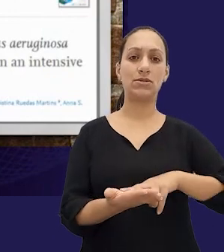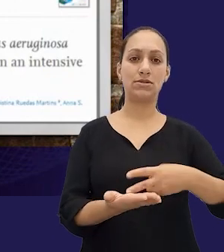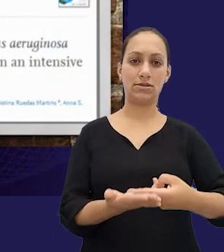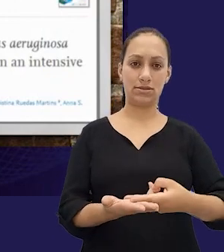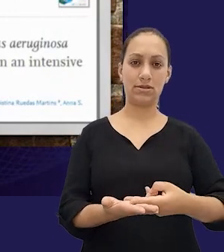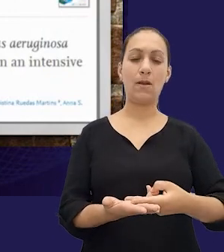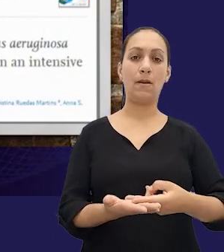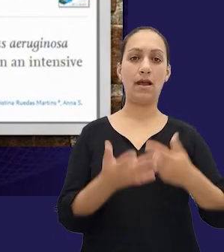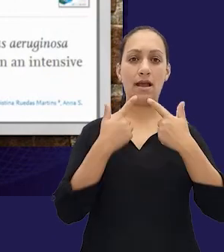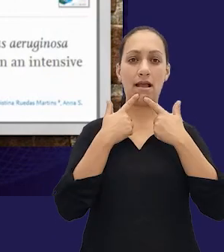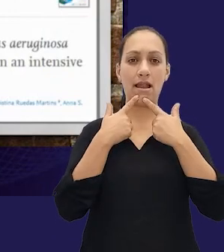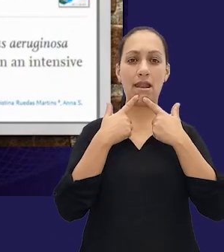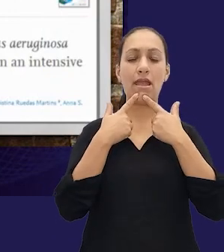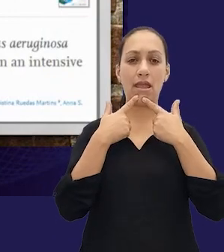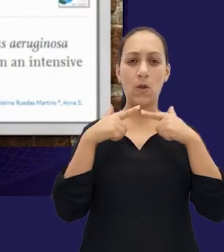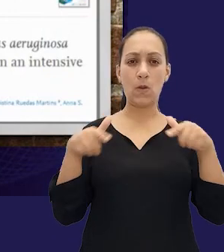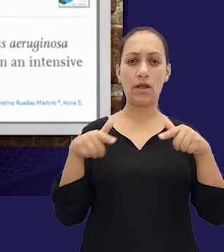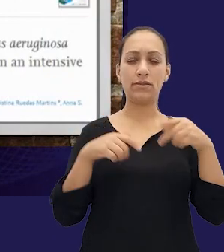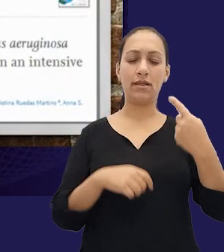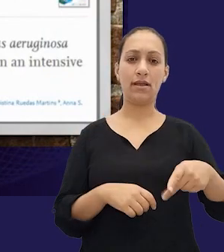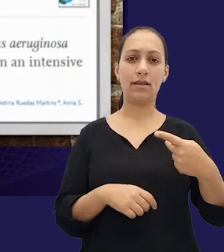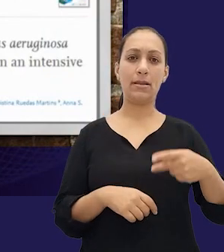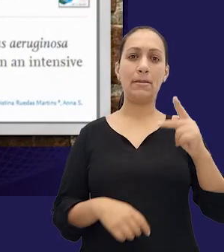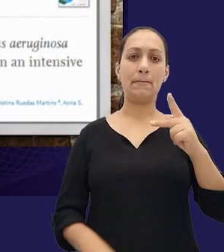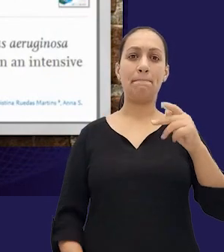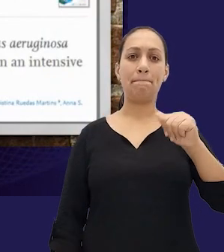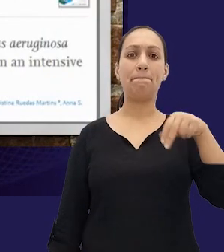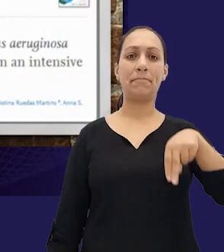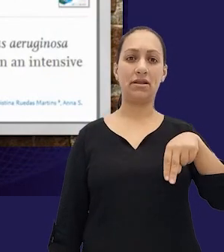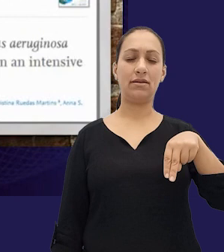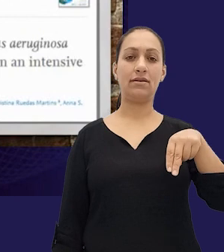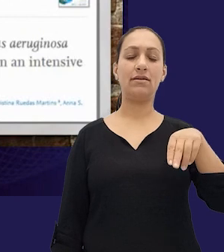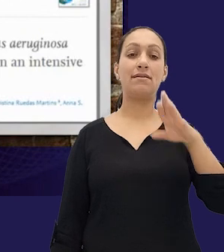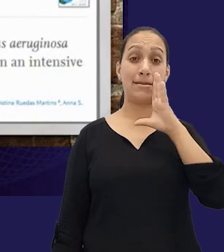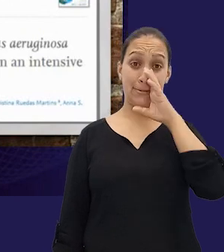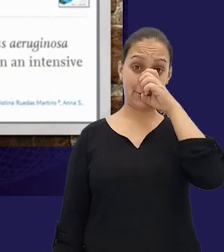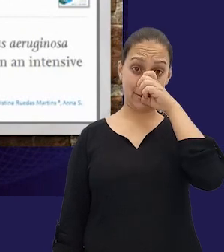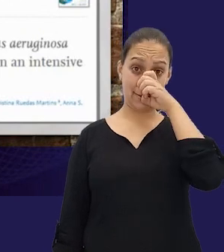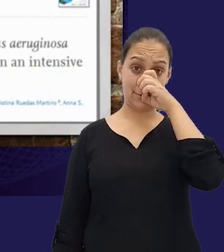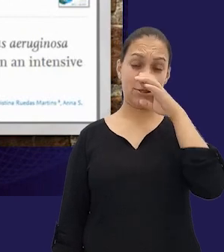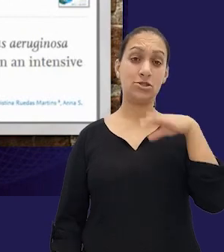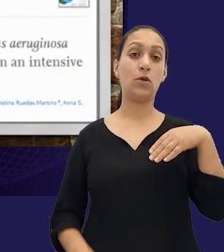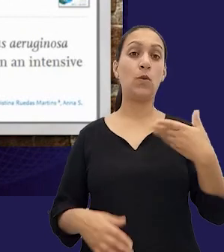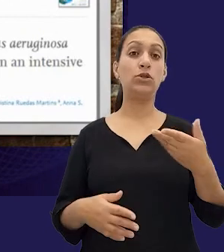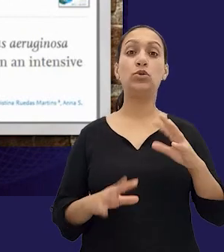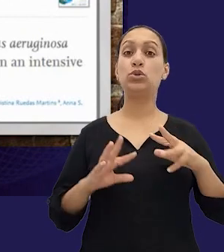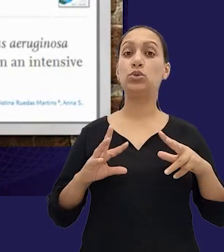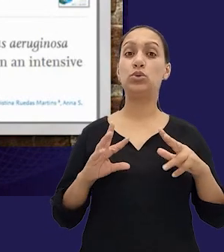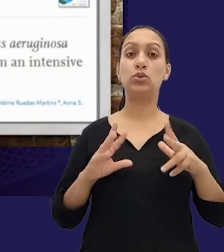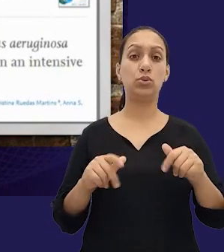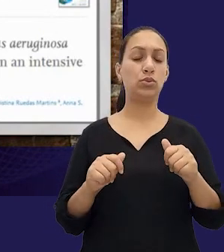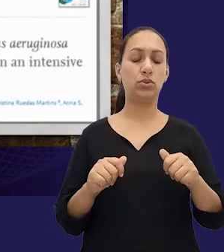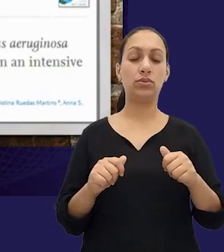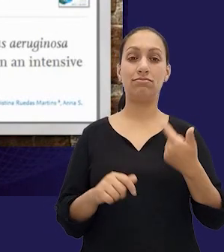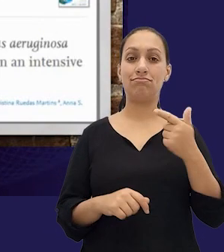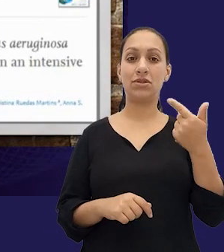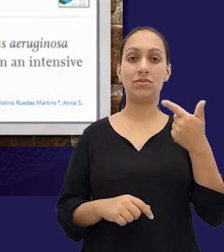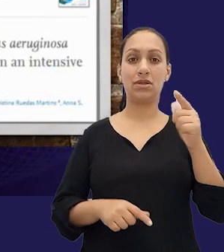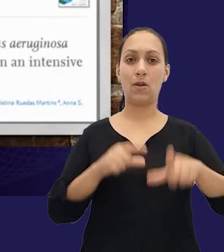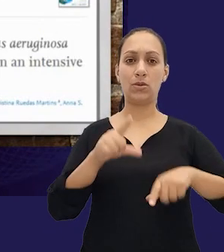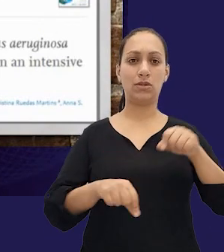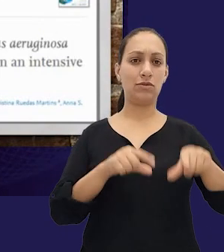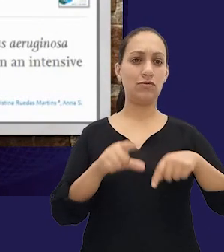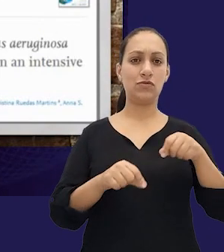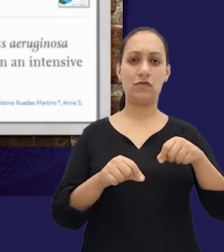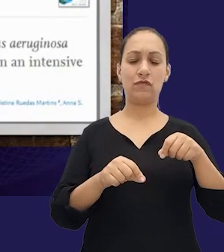um linguajar daqui, como pan-resistente. Então, pan-resistente é quando é resistente a tudo, não tem alternativa